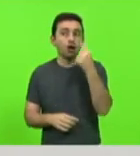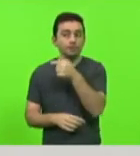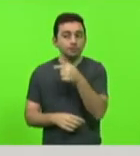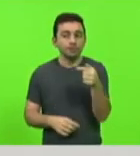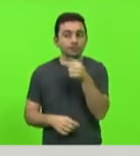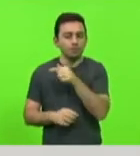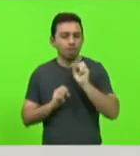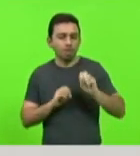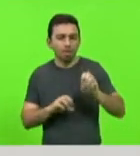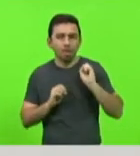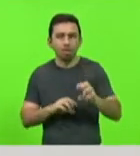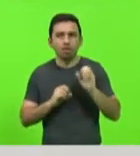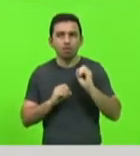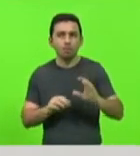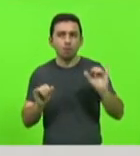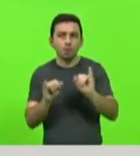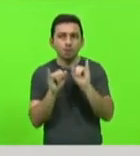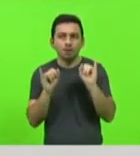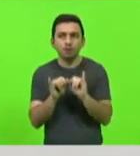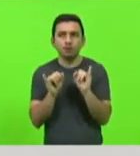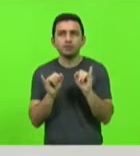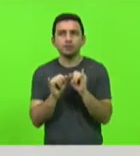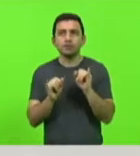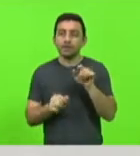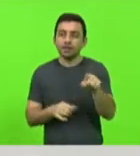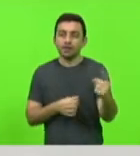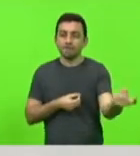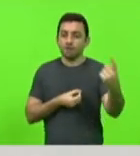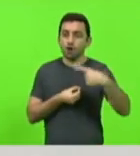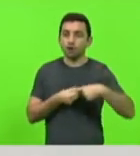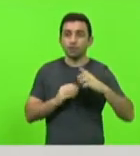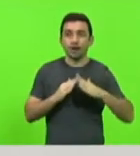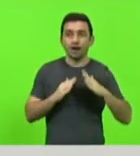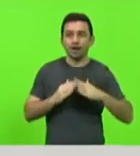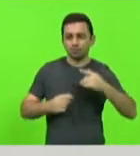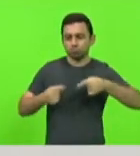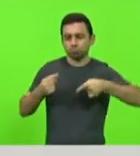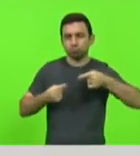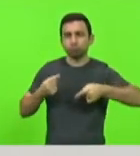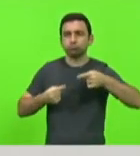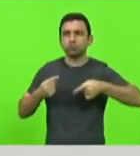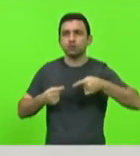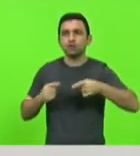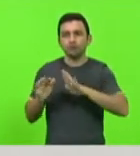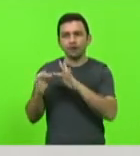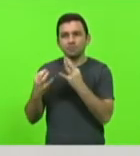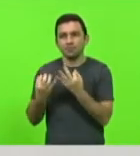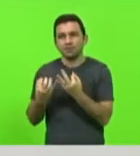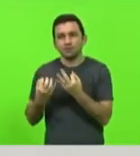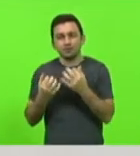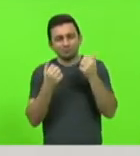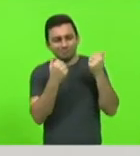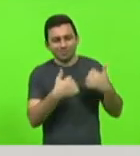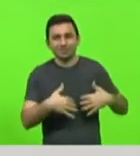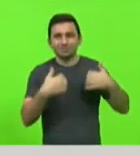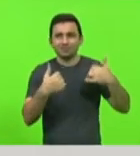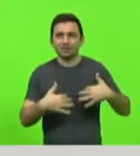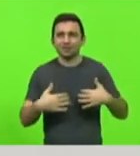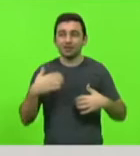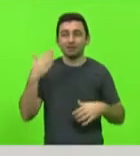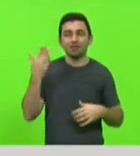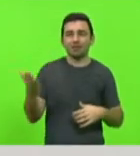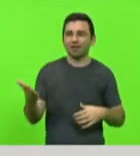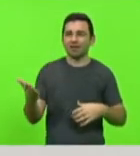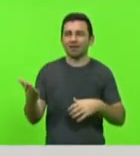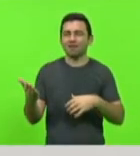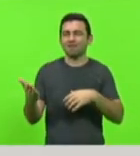monte de bobagem para esse professor, para esse aluno, e esse aluno voltar para casa, tem que discutir com o pai, e o pai tem que tentar desconstruir que um desgraçado desse fala dentro